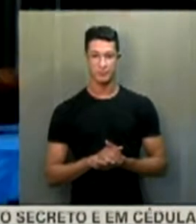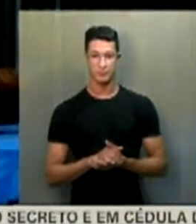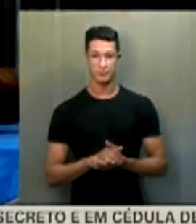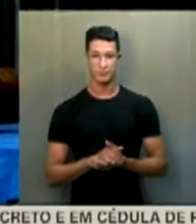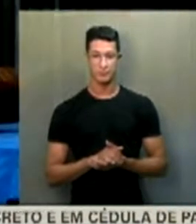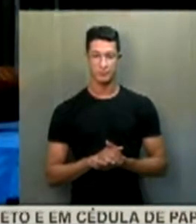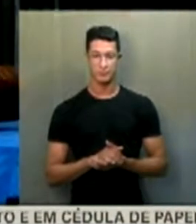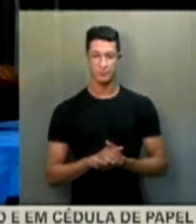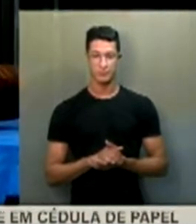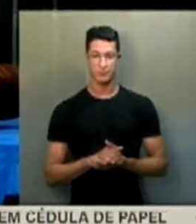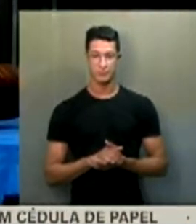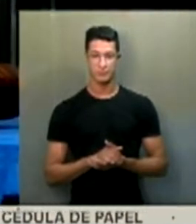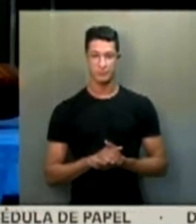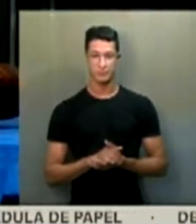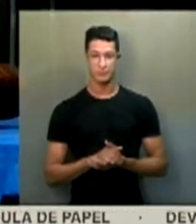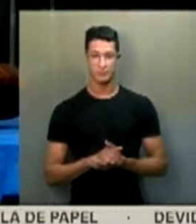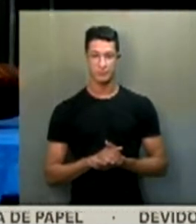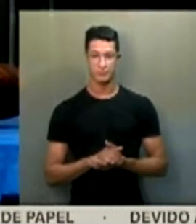Anastasia. Pois é.